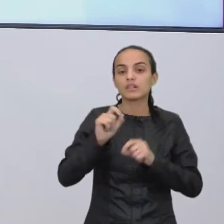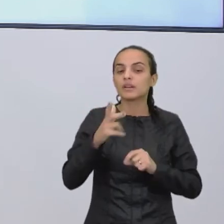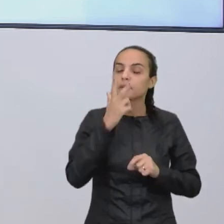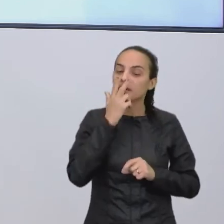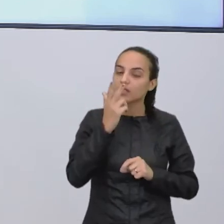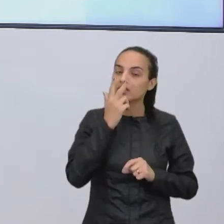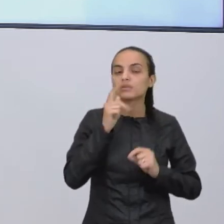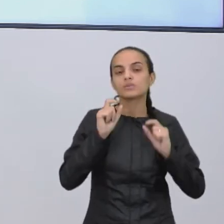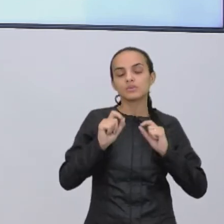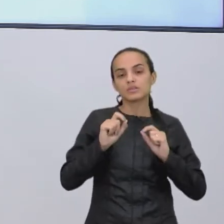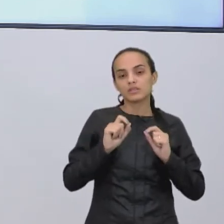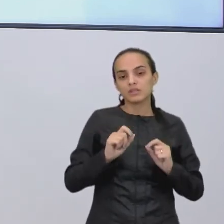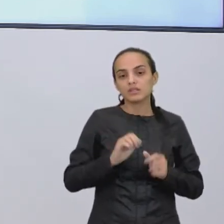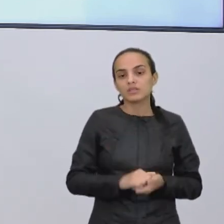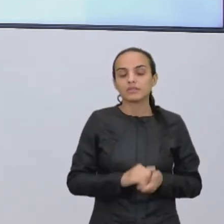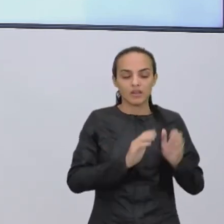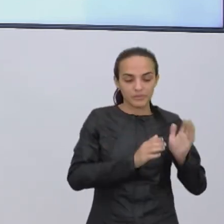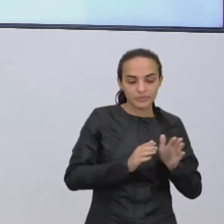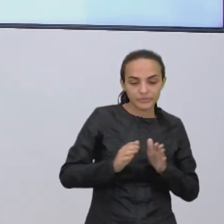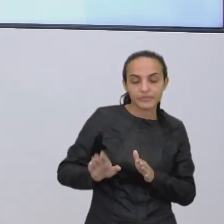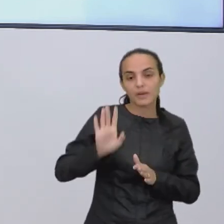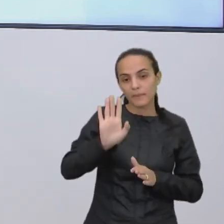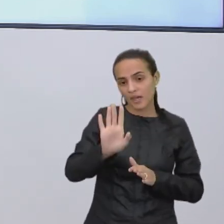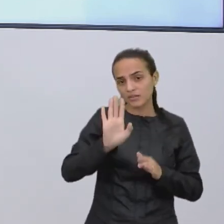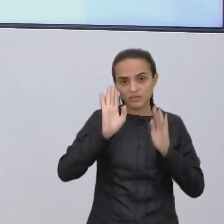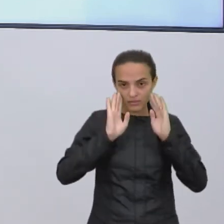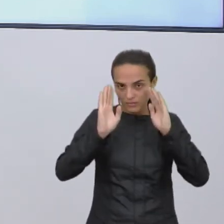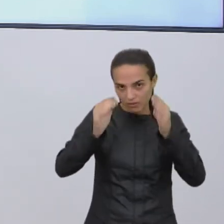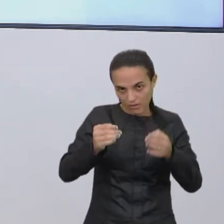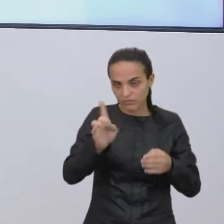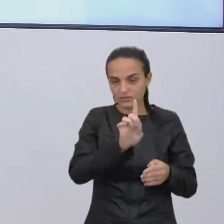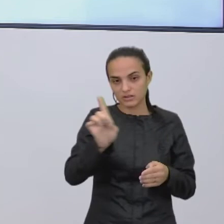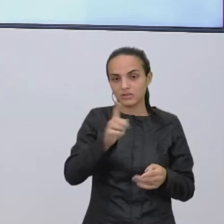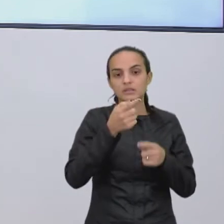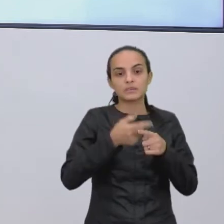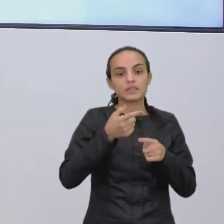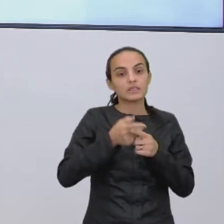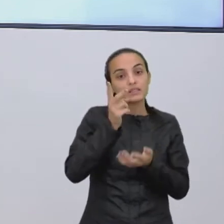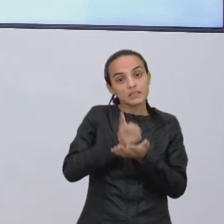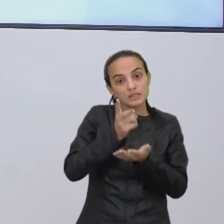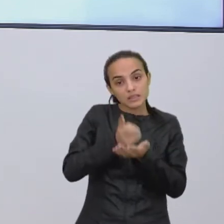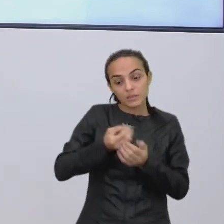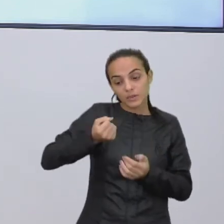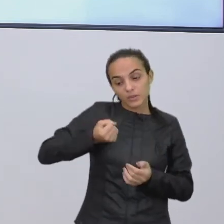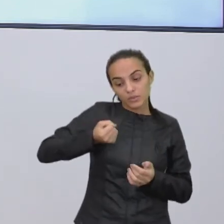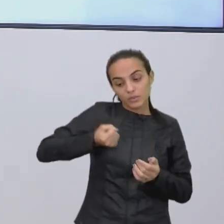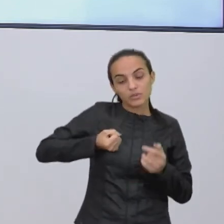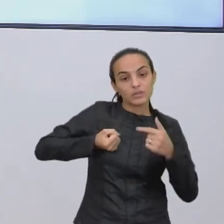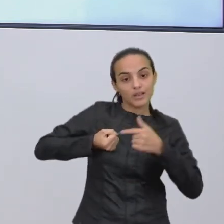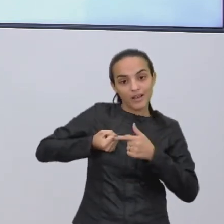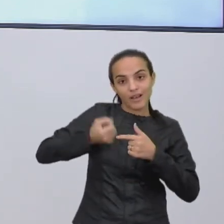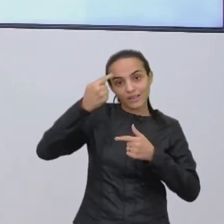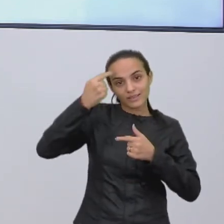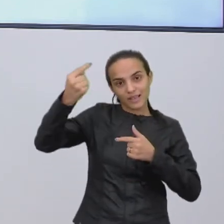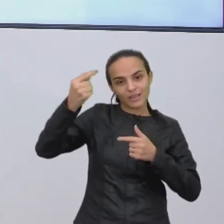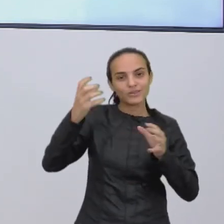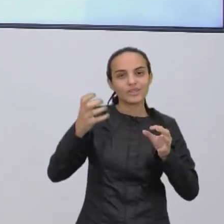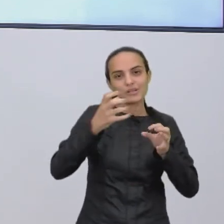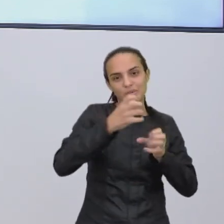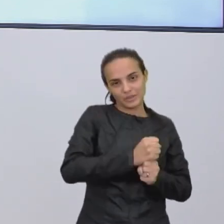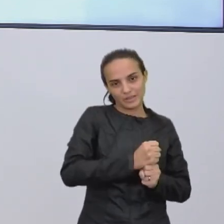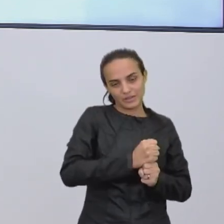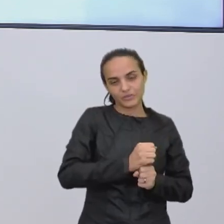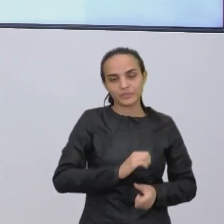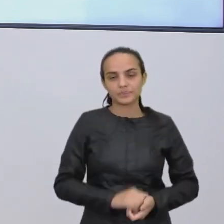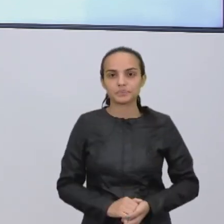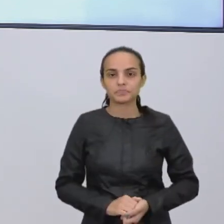questão da ordem, mas não é esse o foco, porque toda vez que aparecer número vai aparecer a ideia do quê? Do